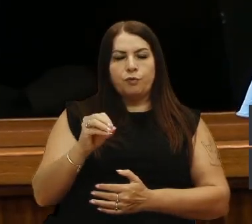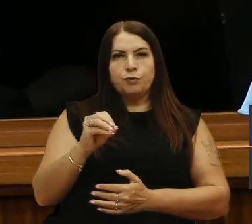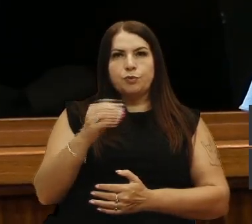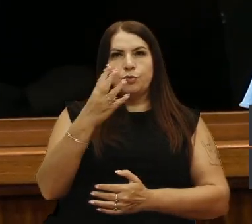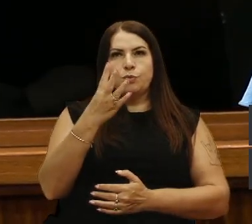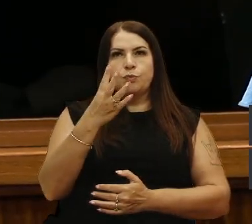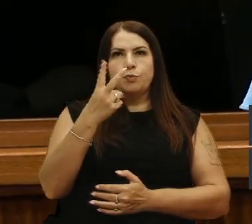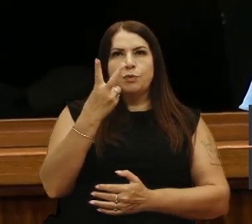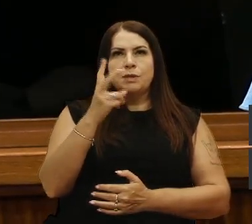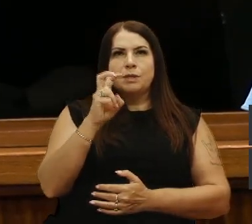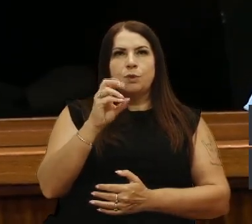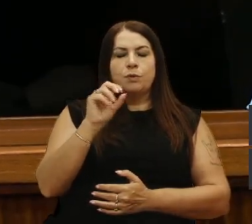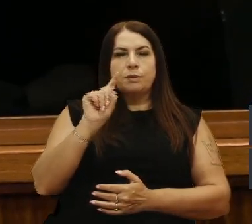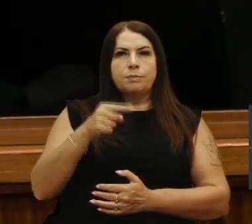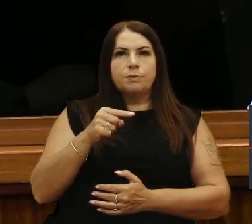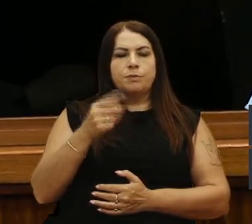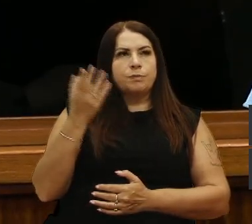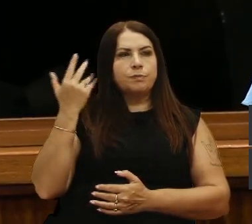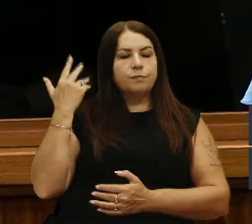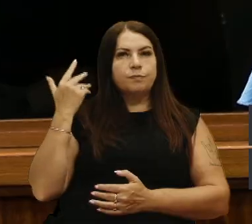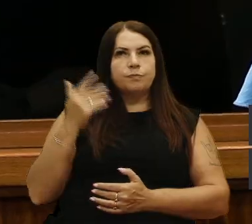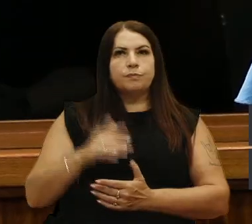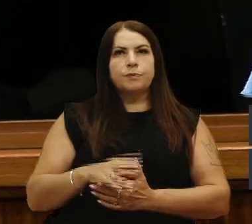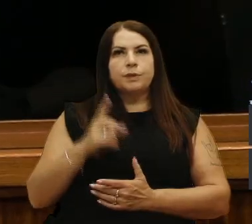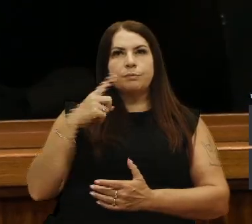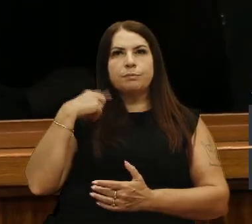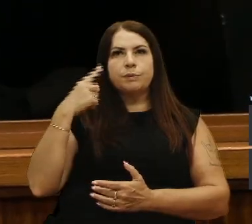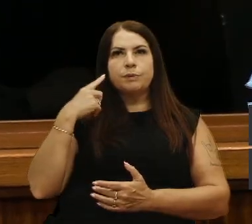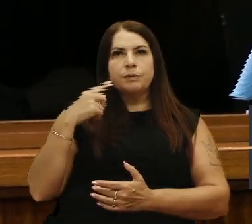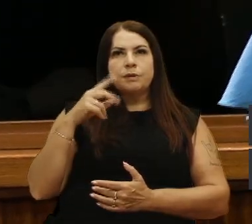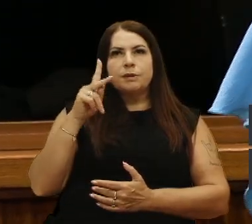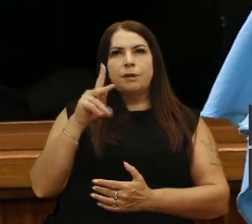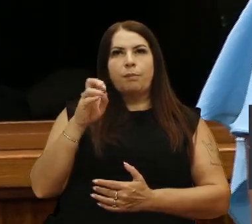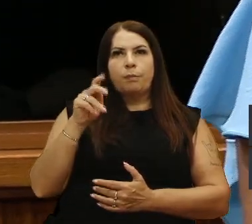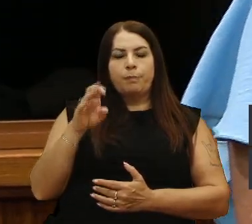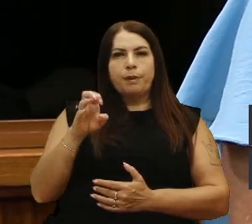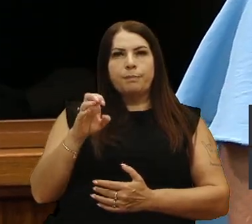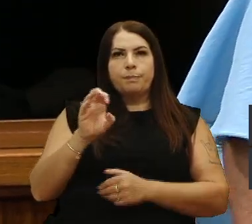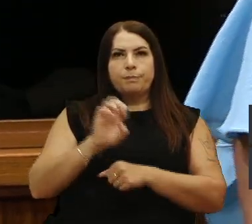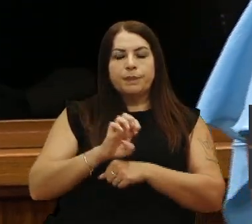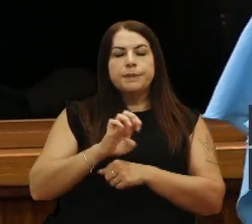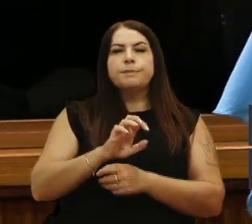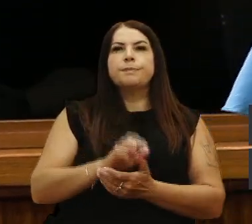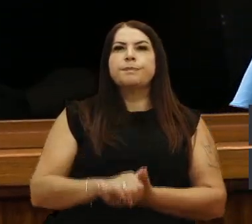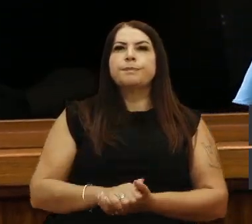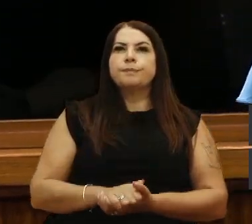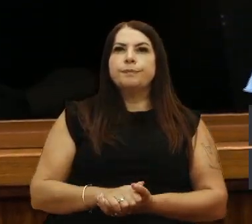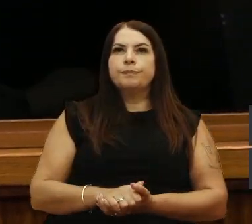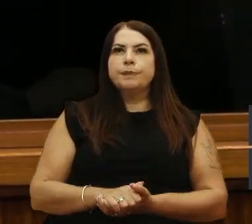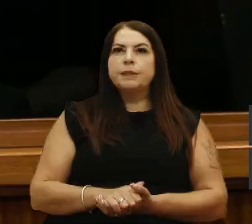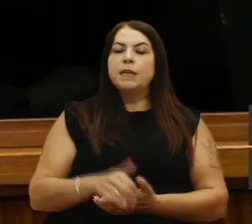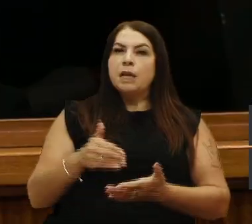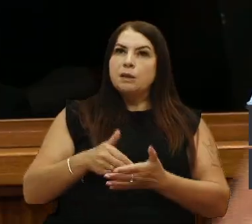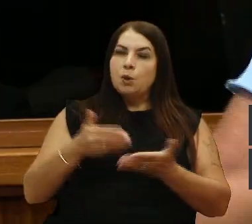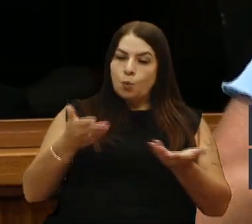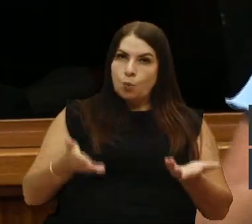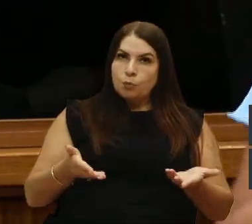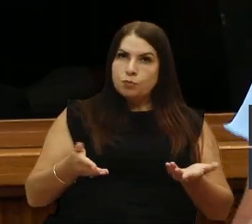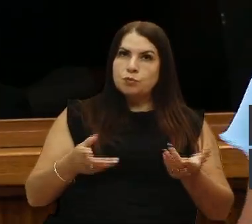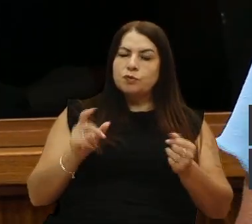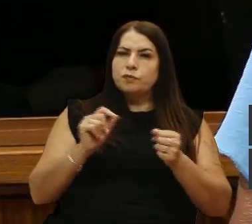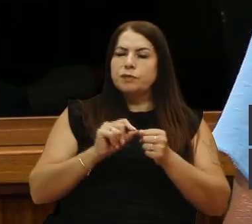ainda era... O deputado era o Pepe Vargas, estadual, e até hoje